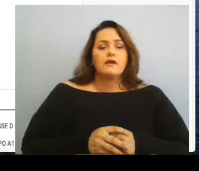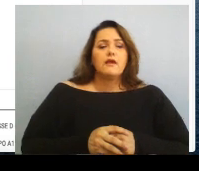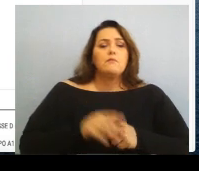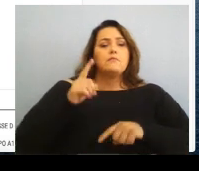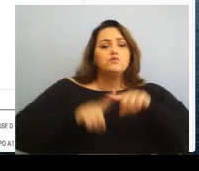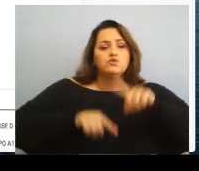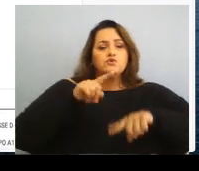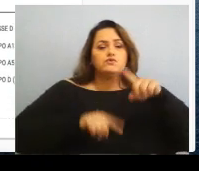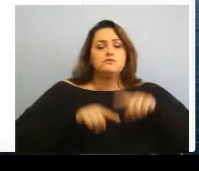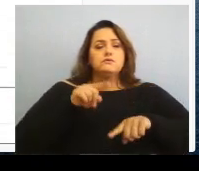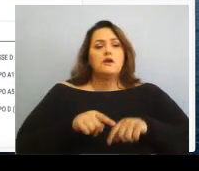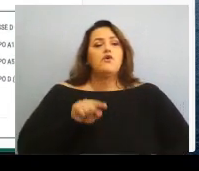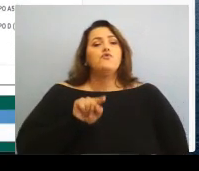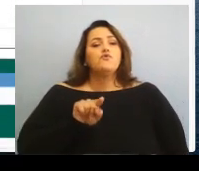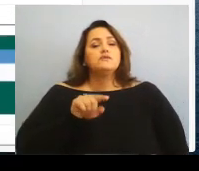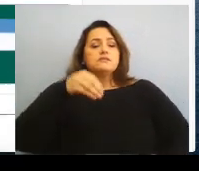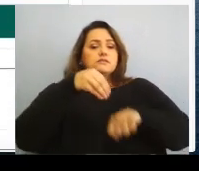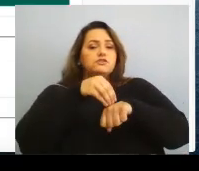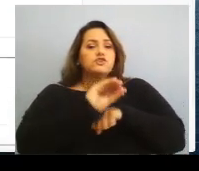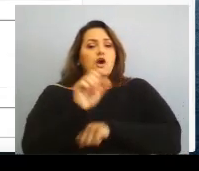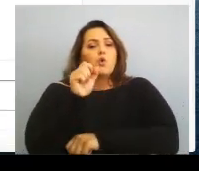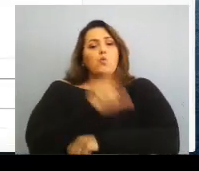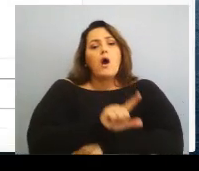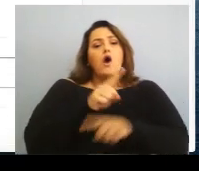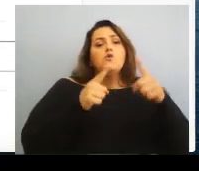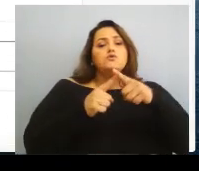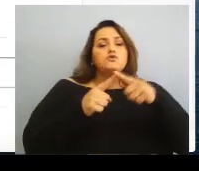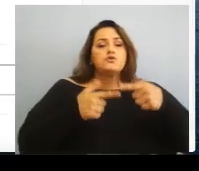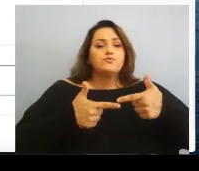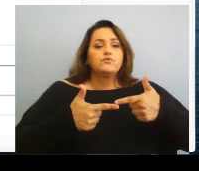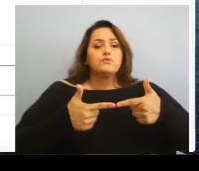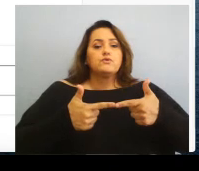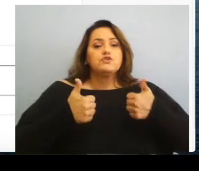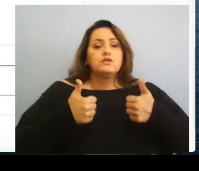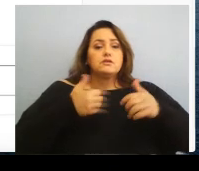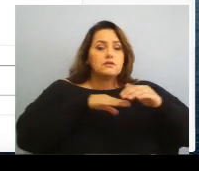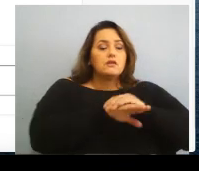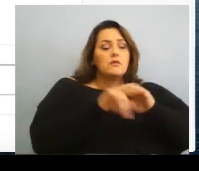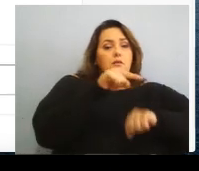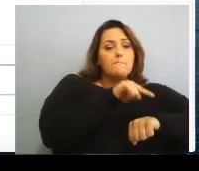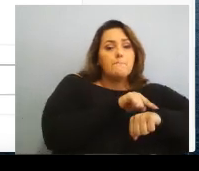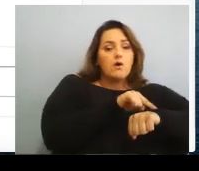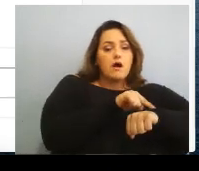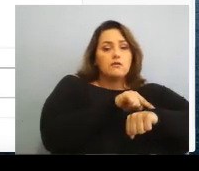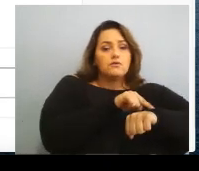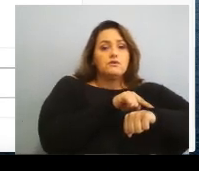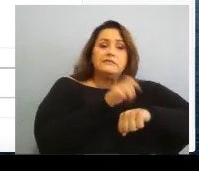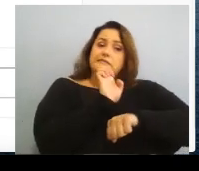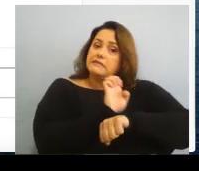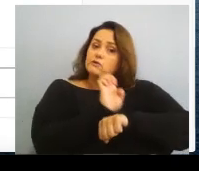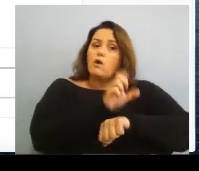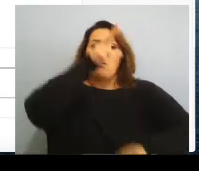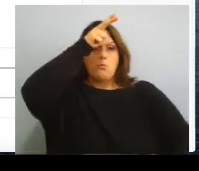da sua atividade, você vai ter que indicar qual é a tua licença de armazenamento temporário, se é